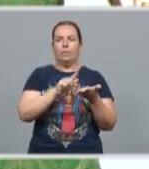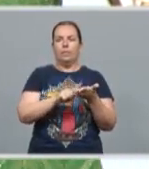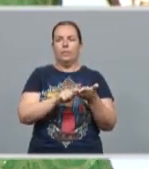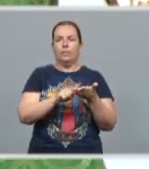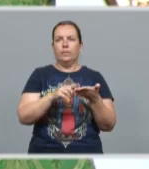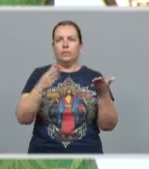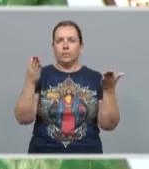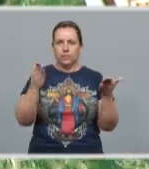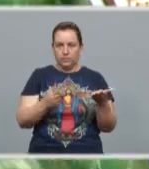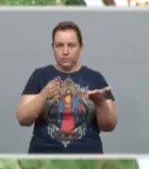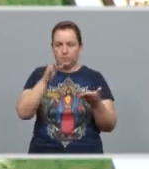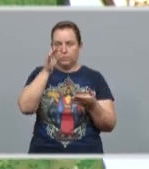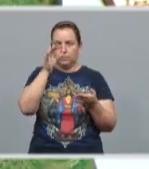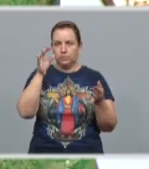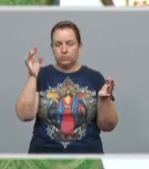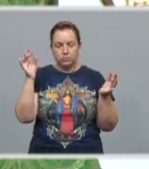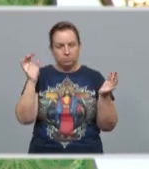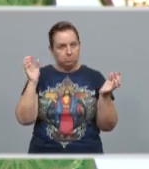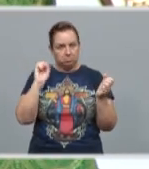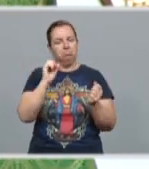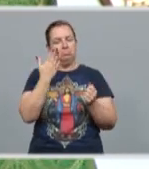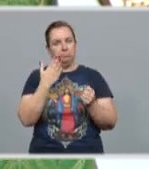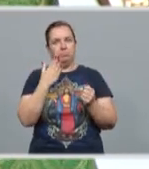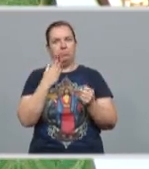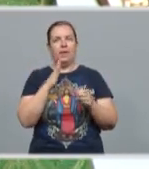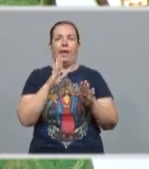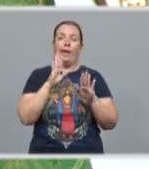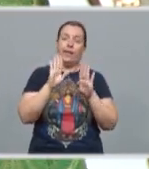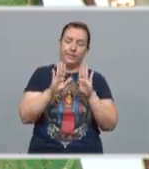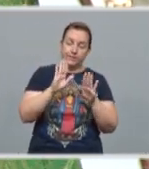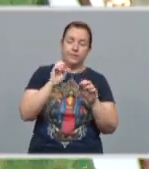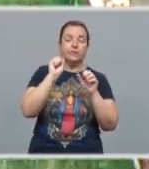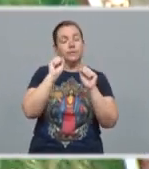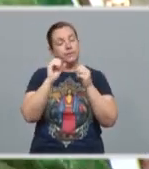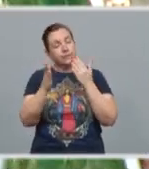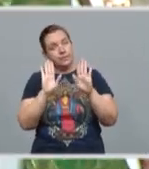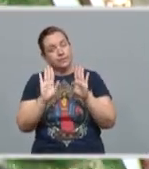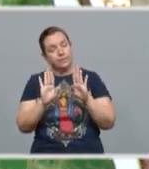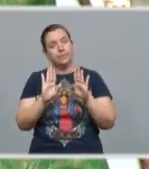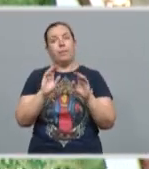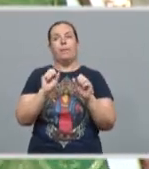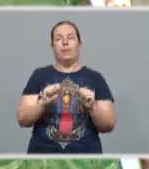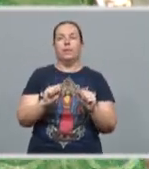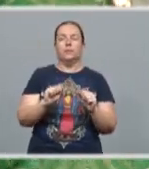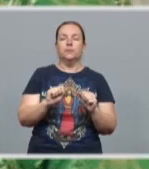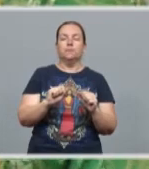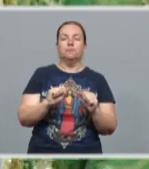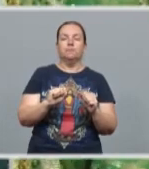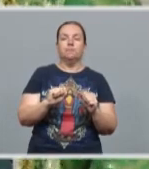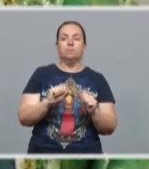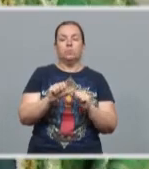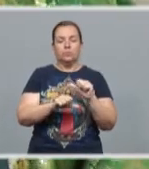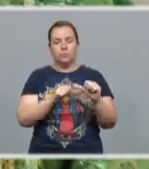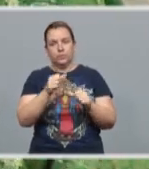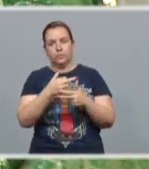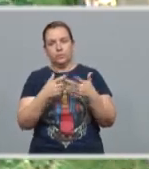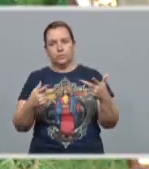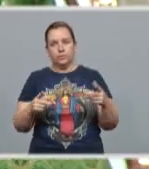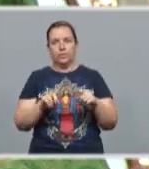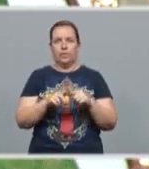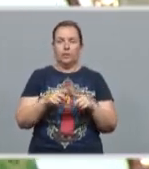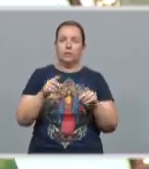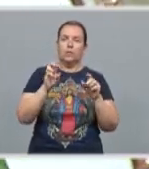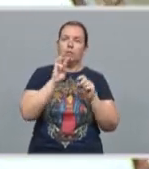é decidido. Não significa, por favor, que só resume-se aquilo, mas o que está no